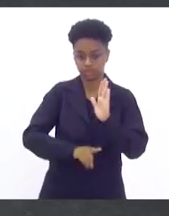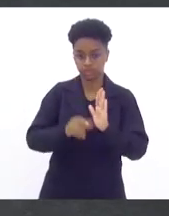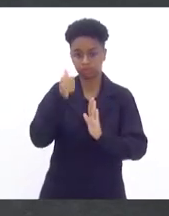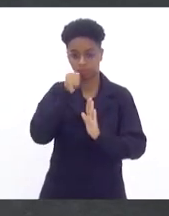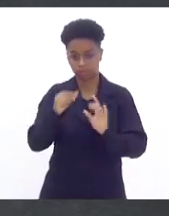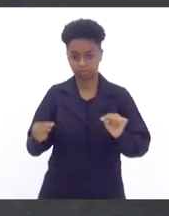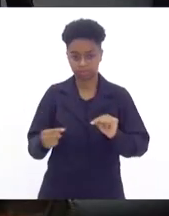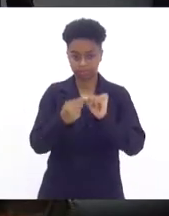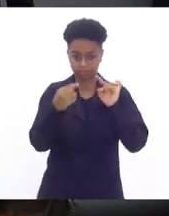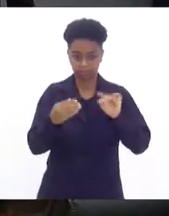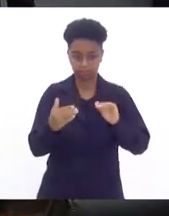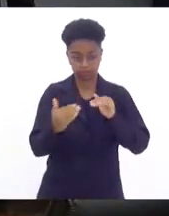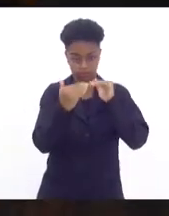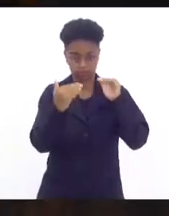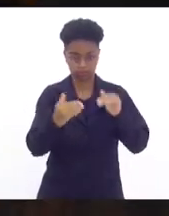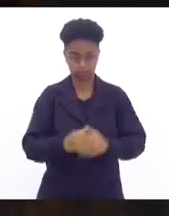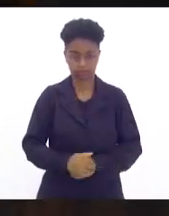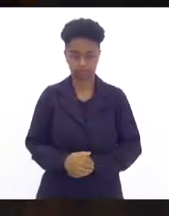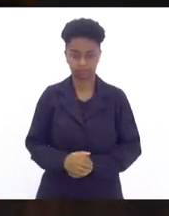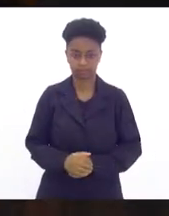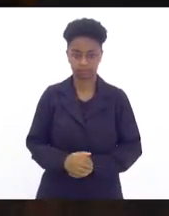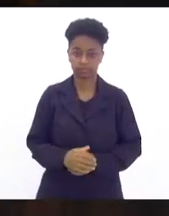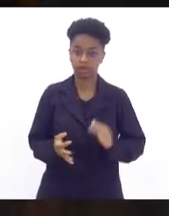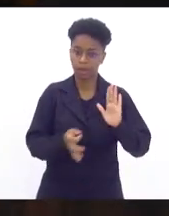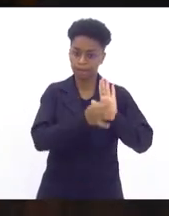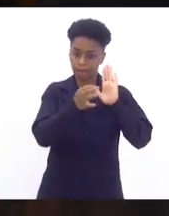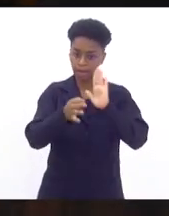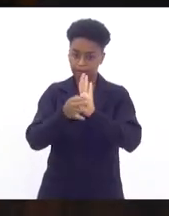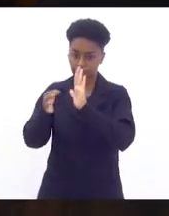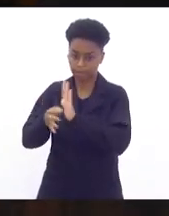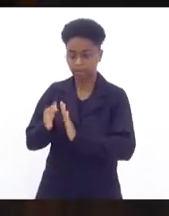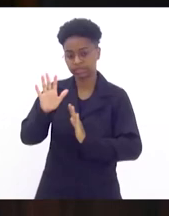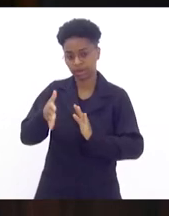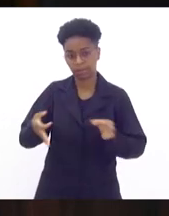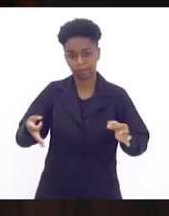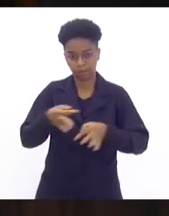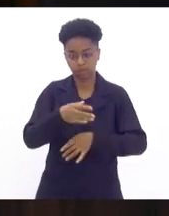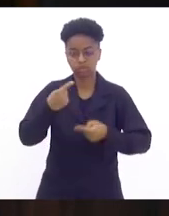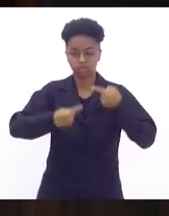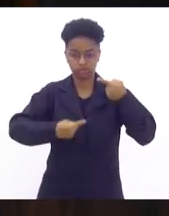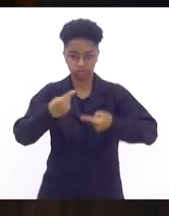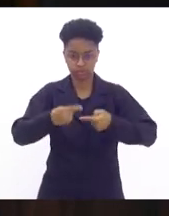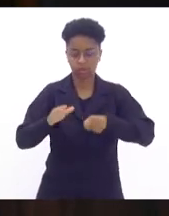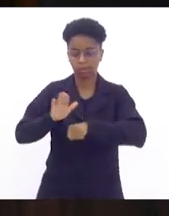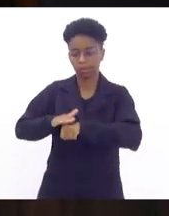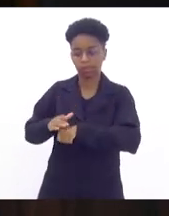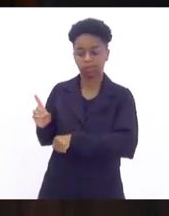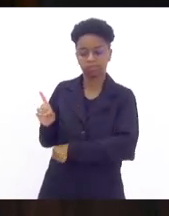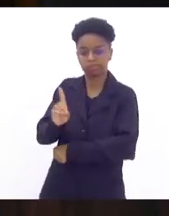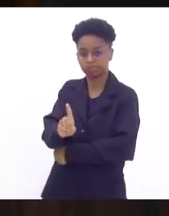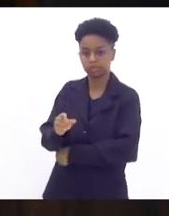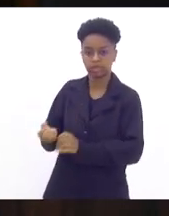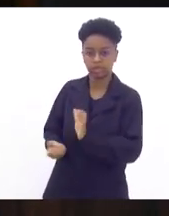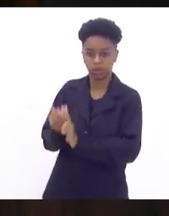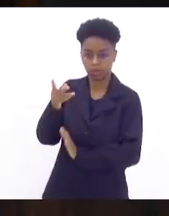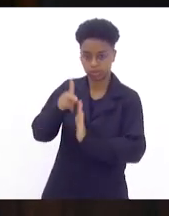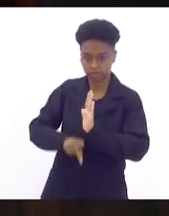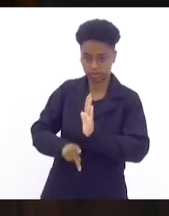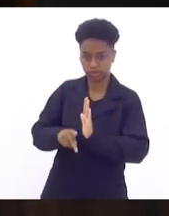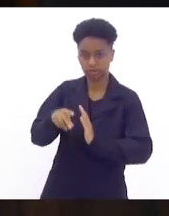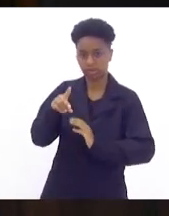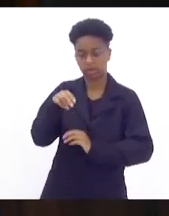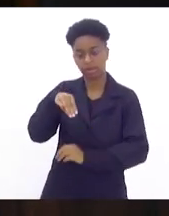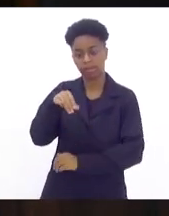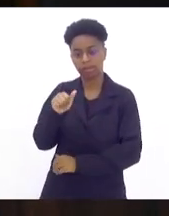favorável com os pareceres emitidos em discussão para discutir autora do projeto Nobre deputada Marta